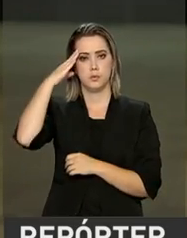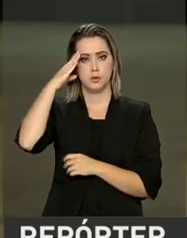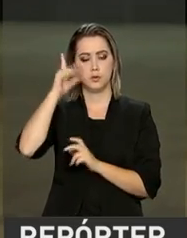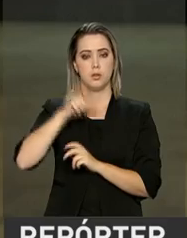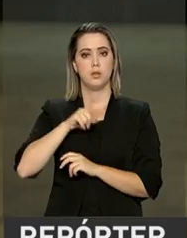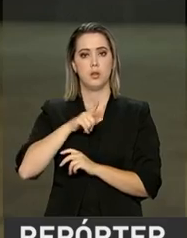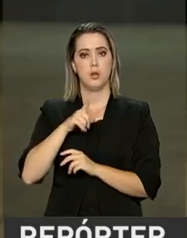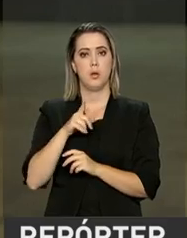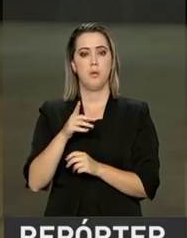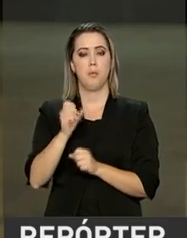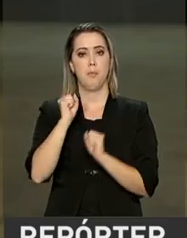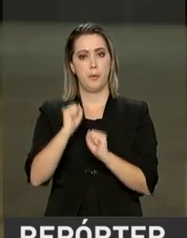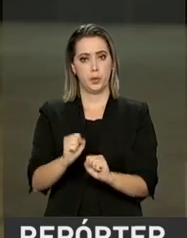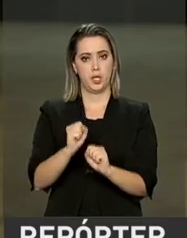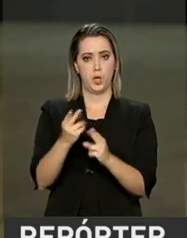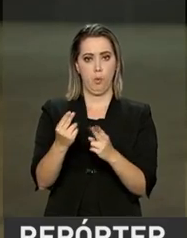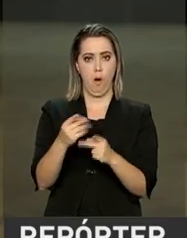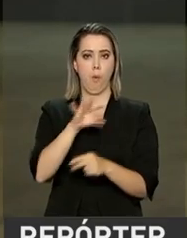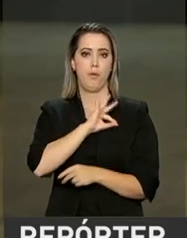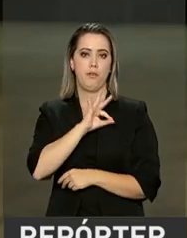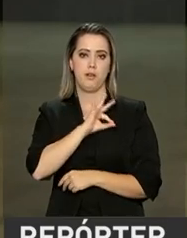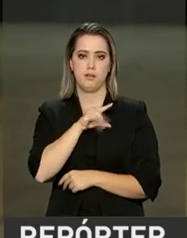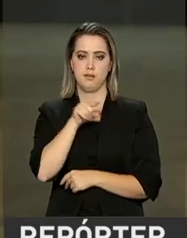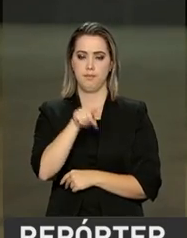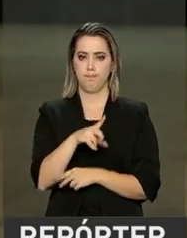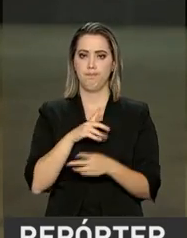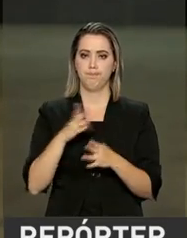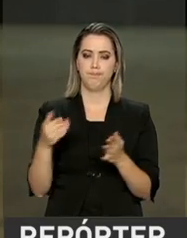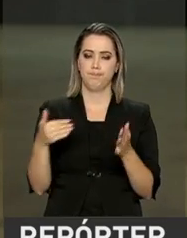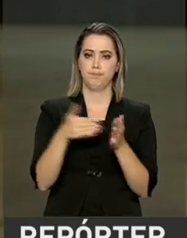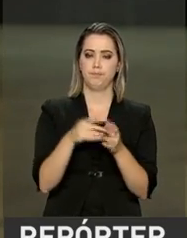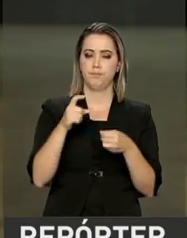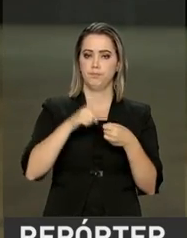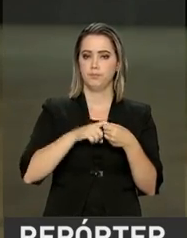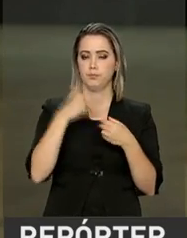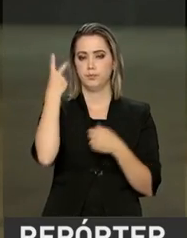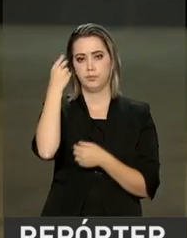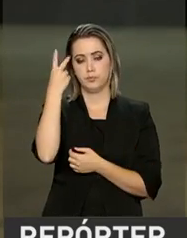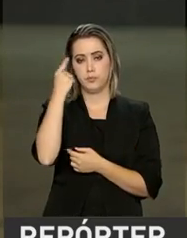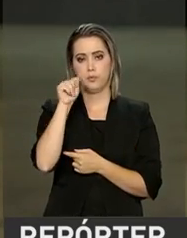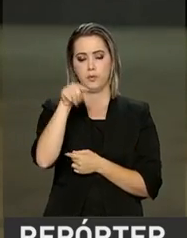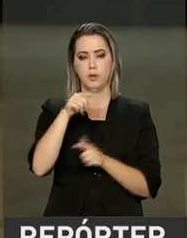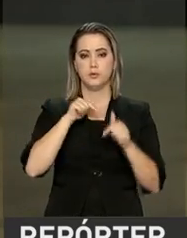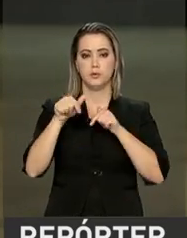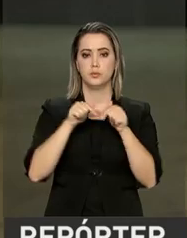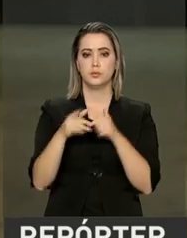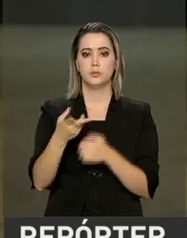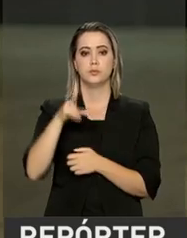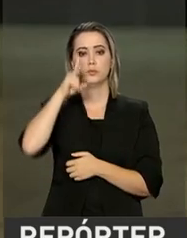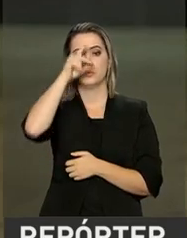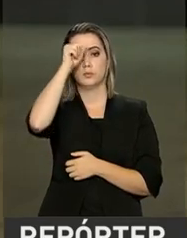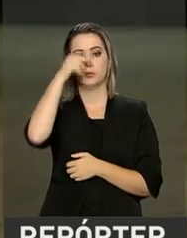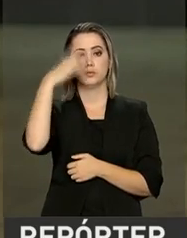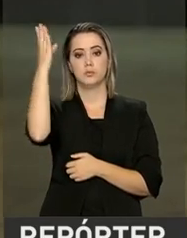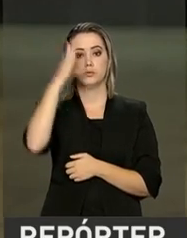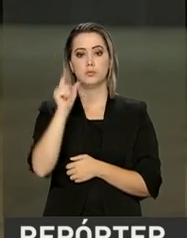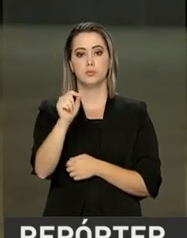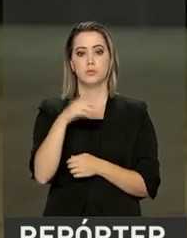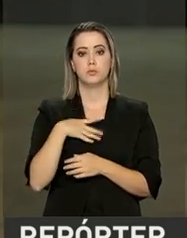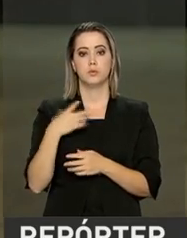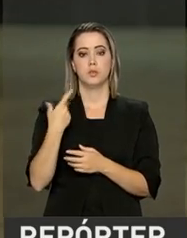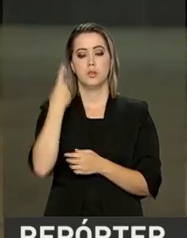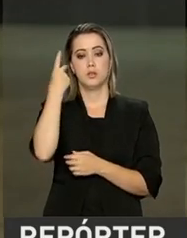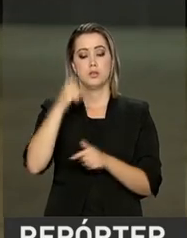poder de polícia até o restabelecimento da normalidade nessas ações as forças armadas agem de forma